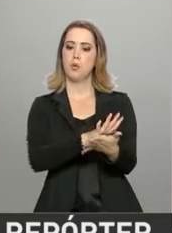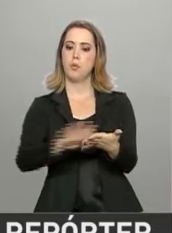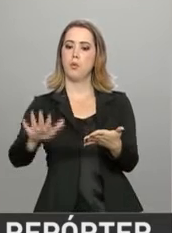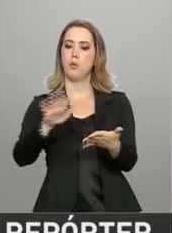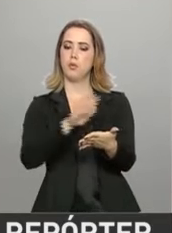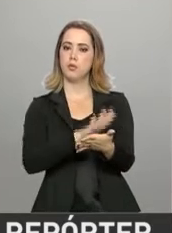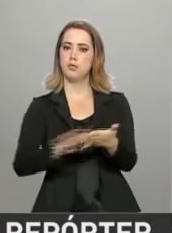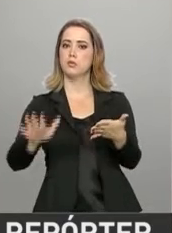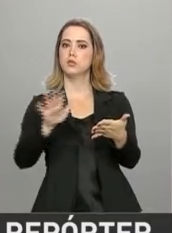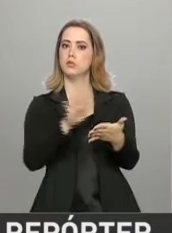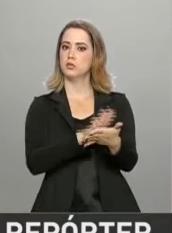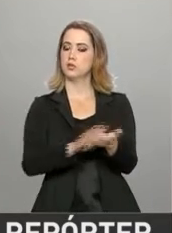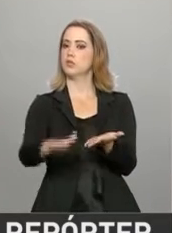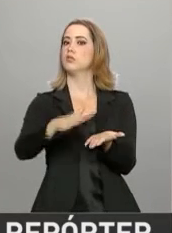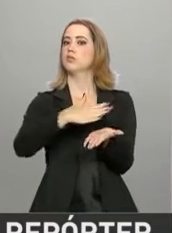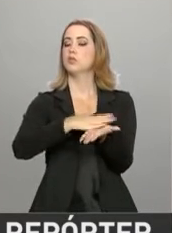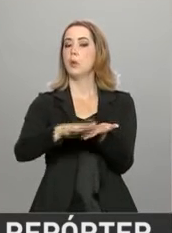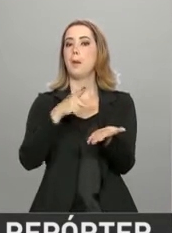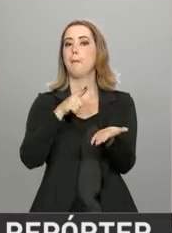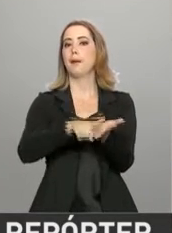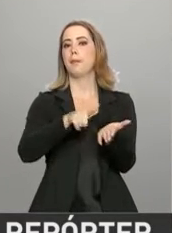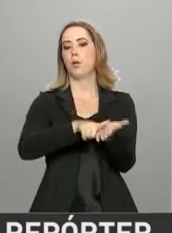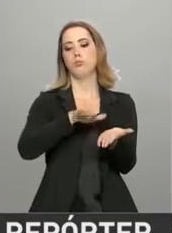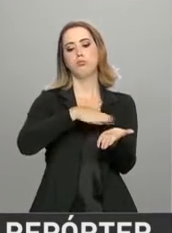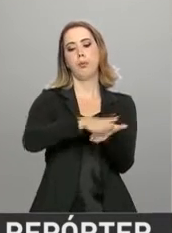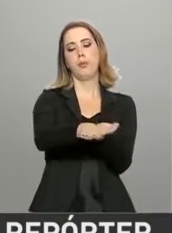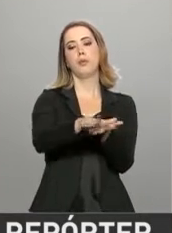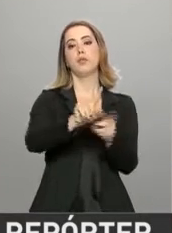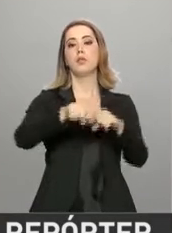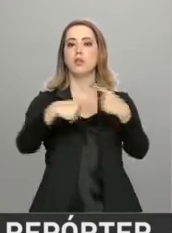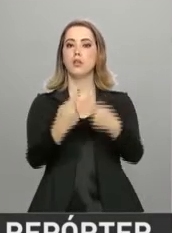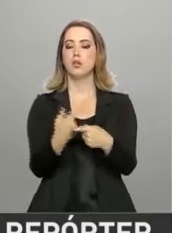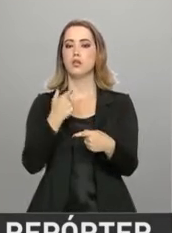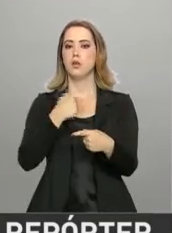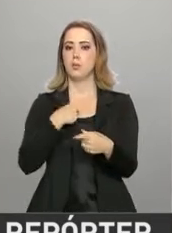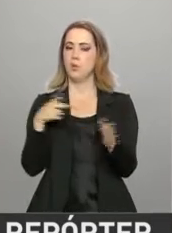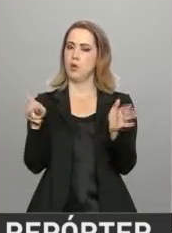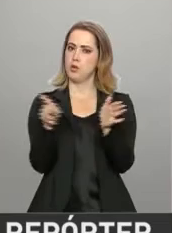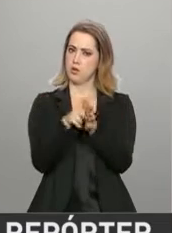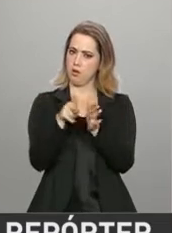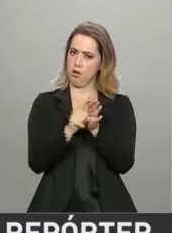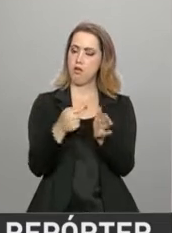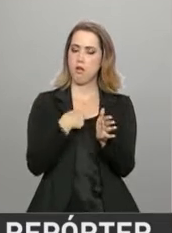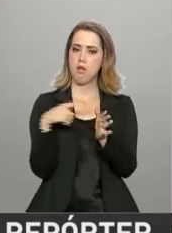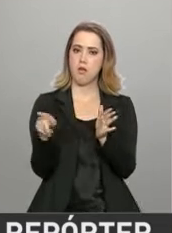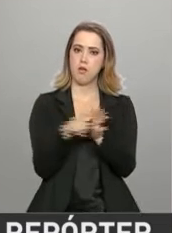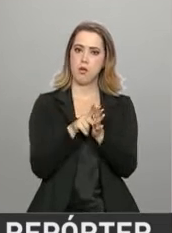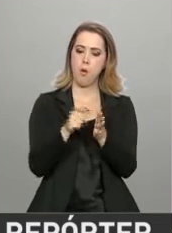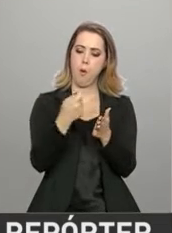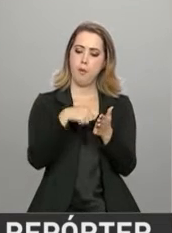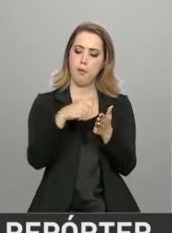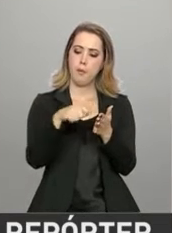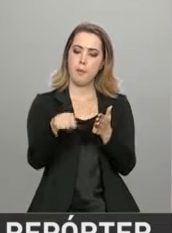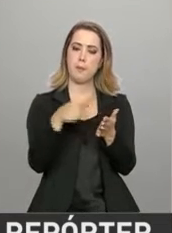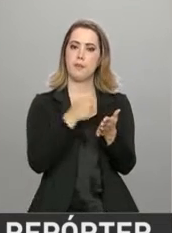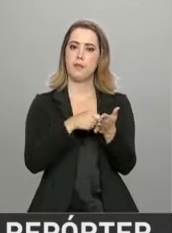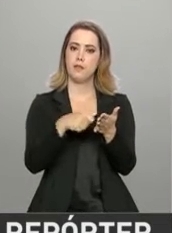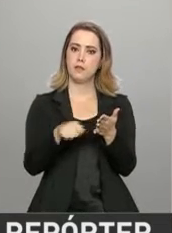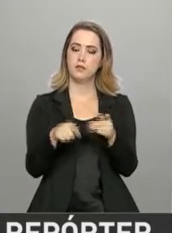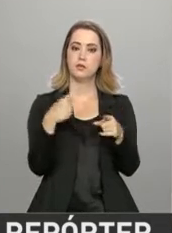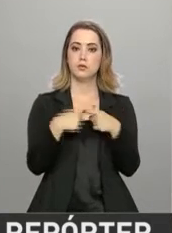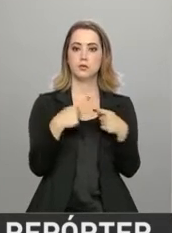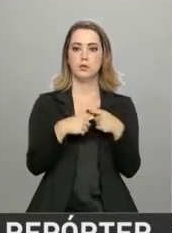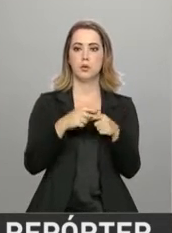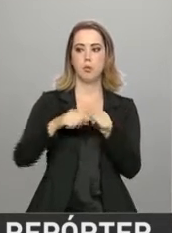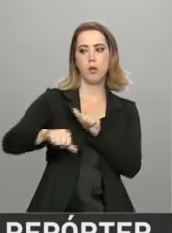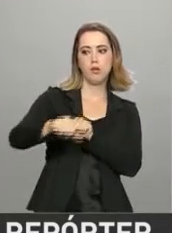tinta, impressos, em papel, para que depois eu mesmo fizesse uma correção, porque a